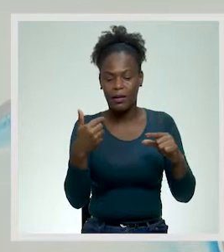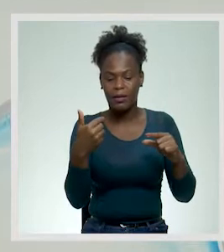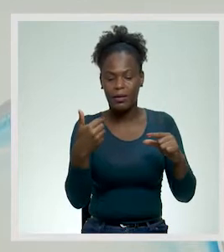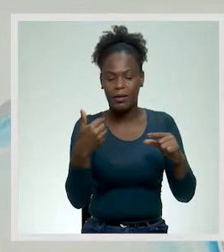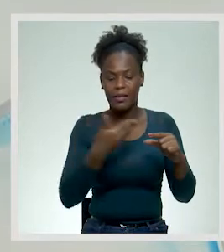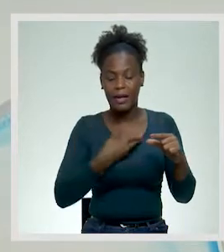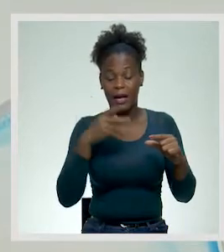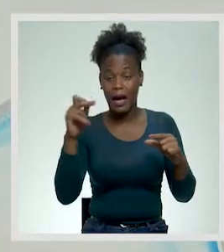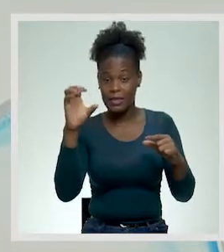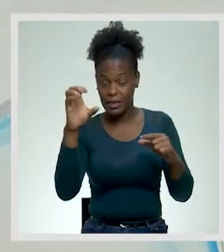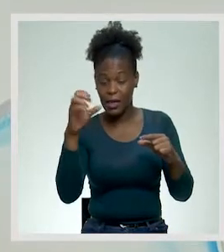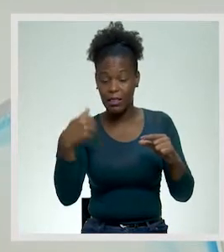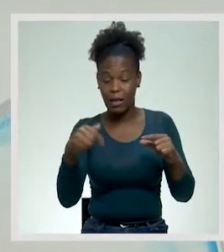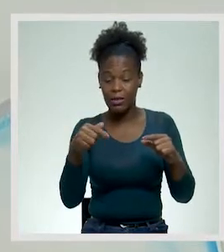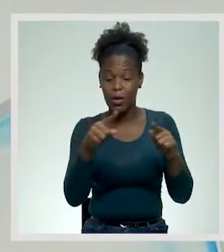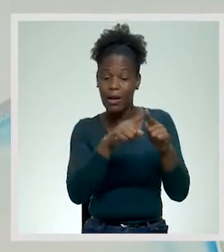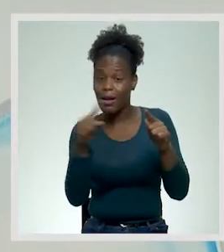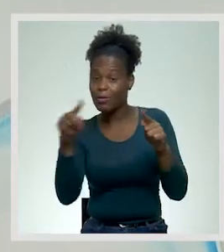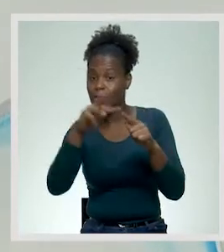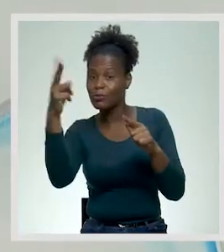BAC. Vocês têm dois lados conhecidos.